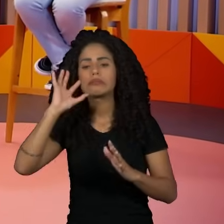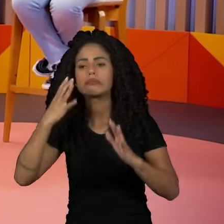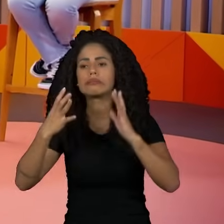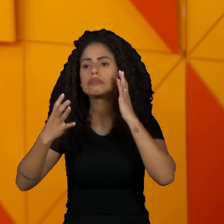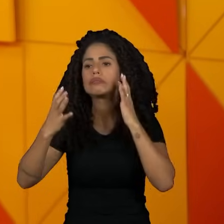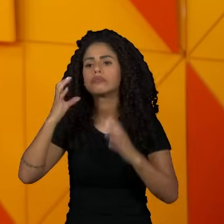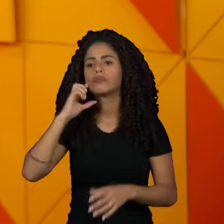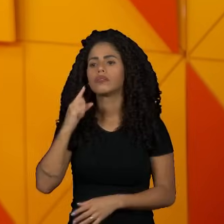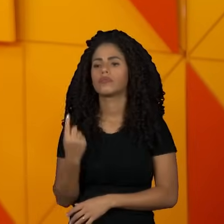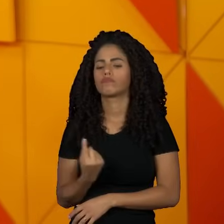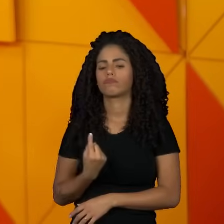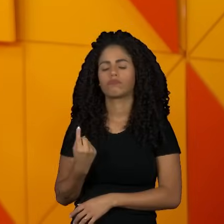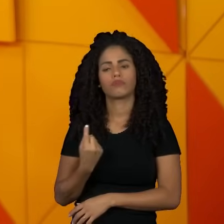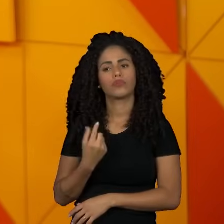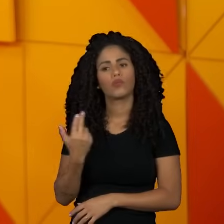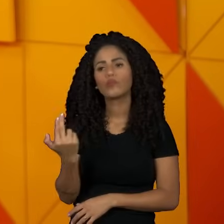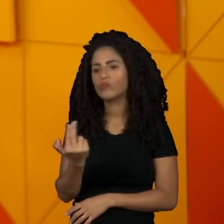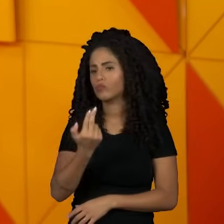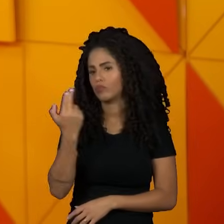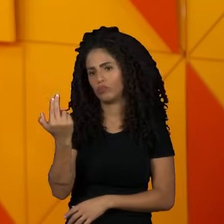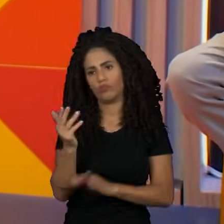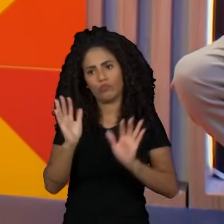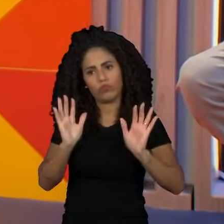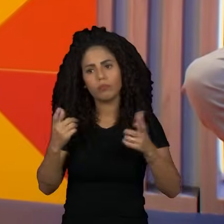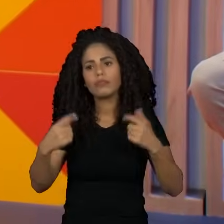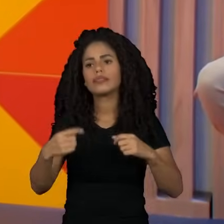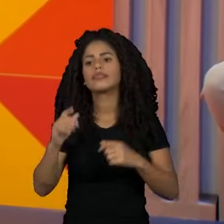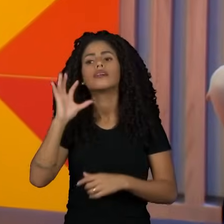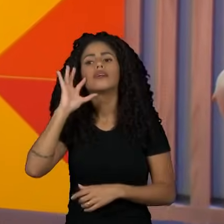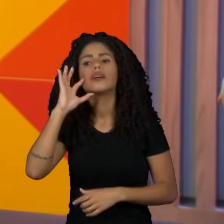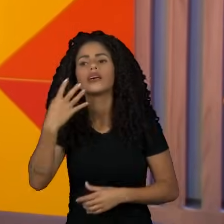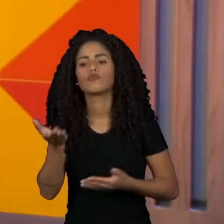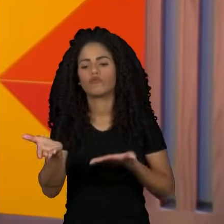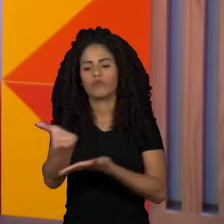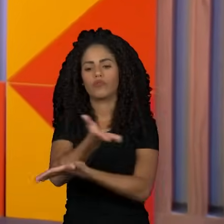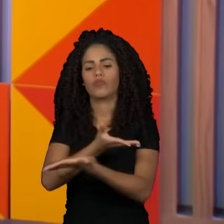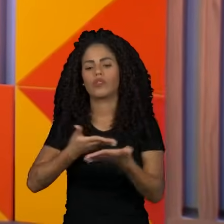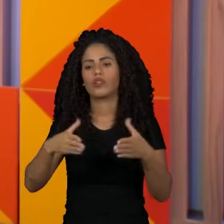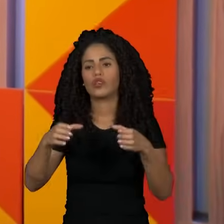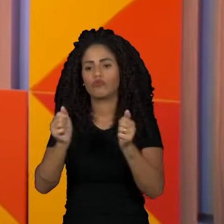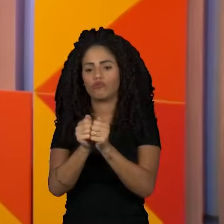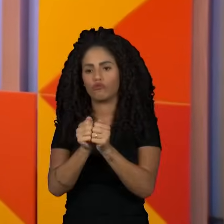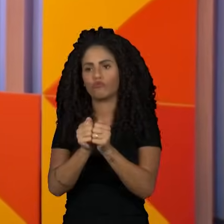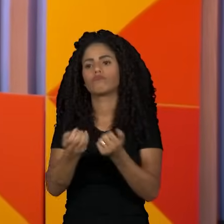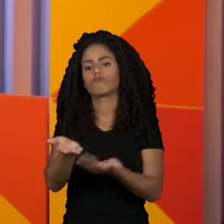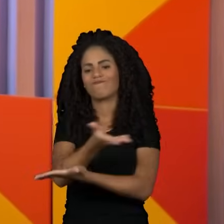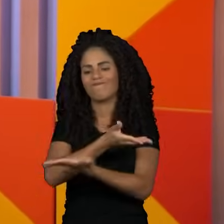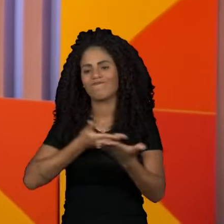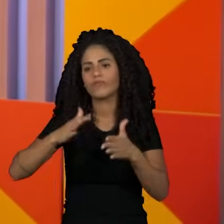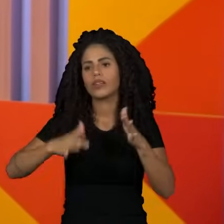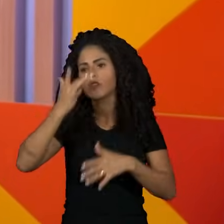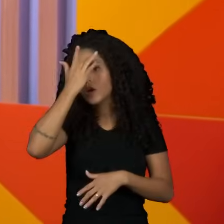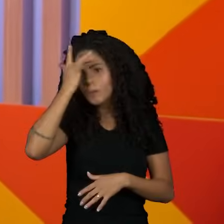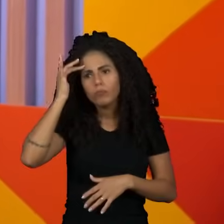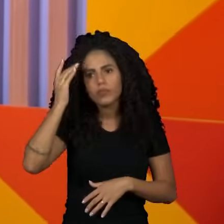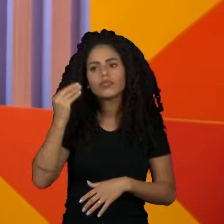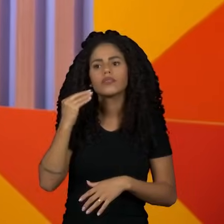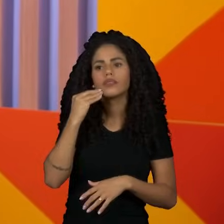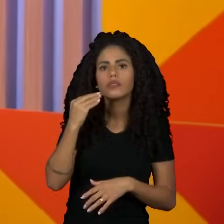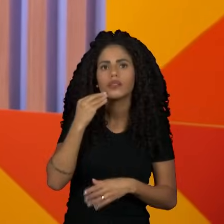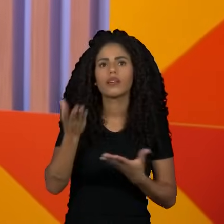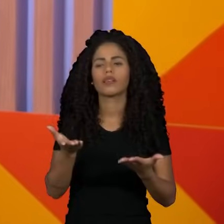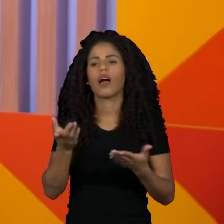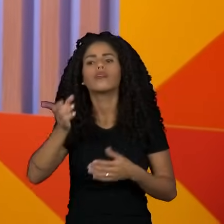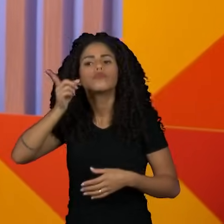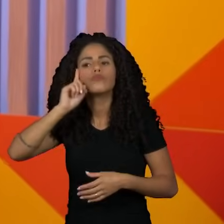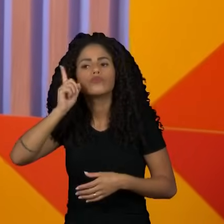individuais, né, para um problema que ele é essencialmente coletivo. E tem muitas pessoas, né, que buscam mudar a sua forma de consumo no seu